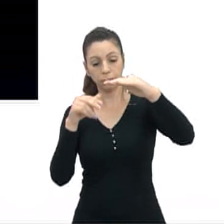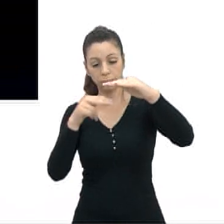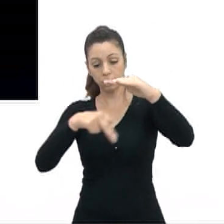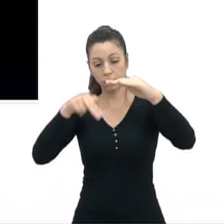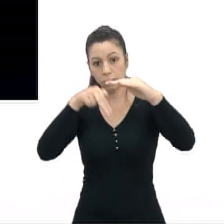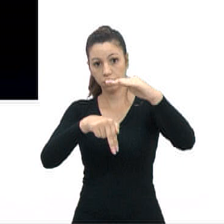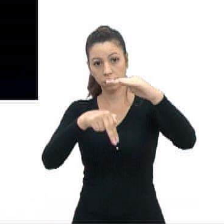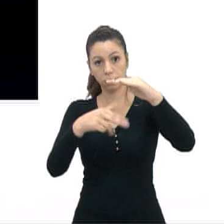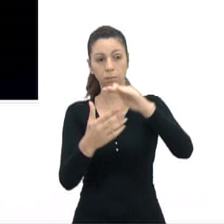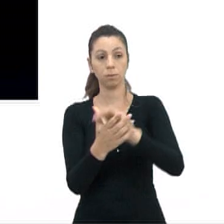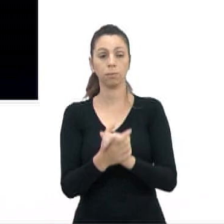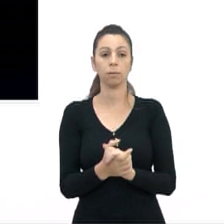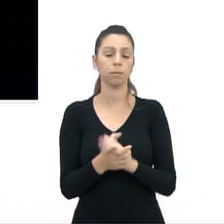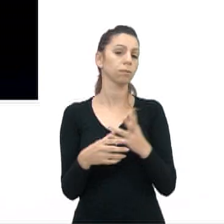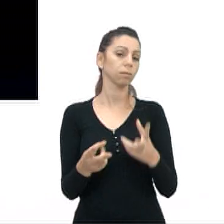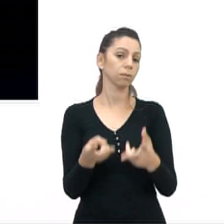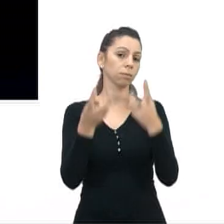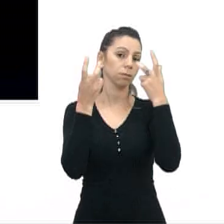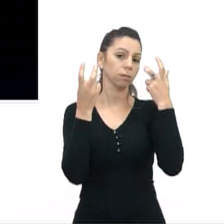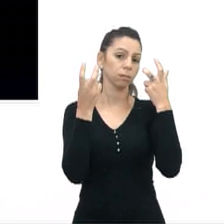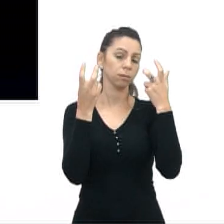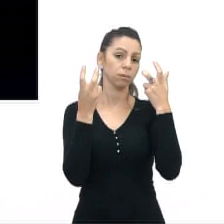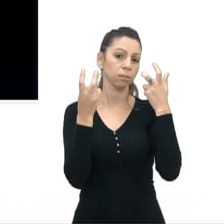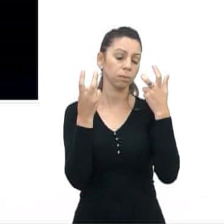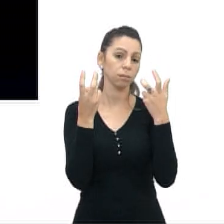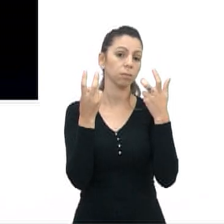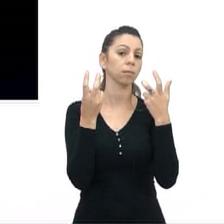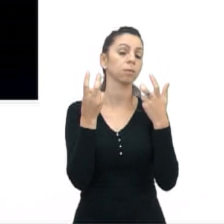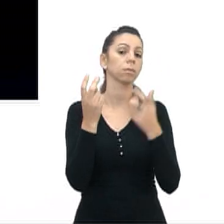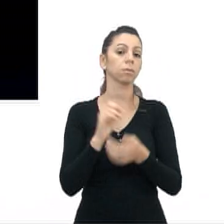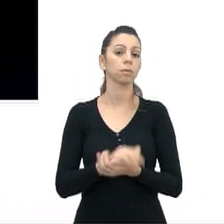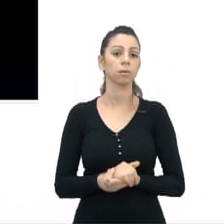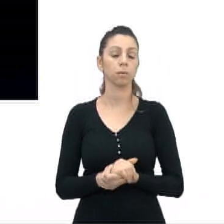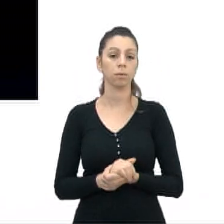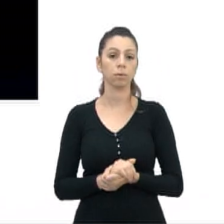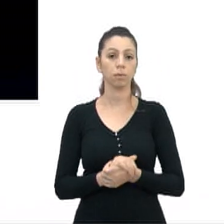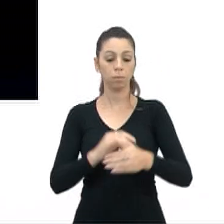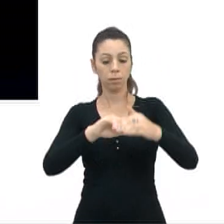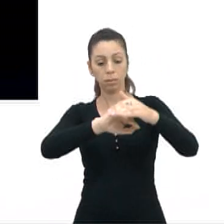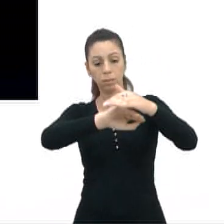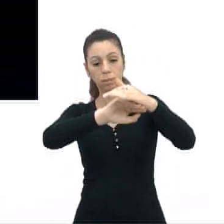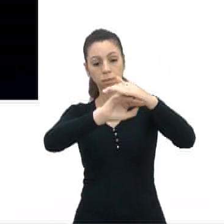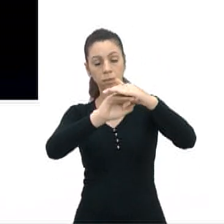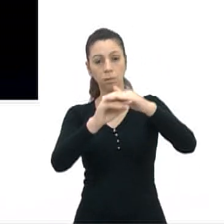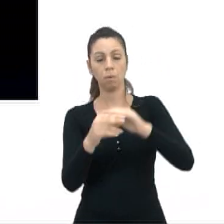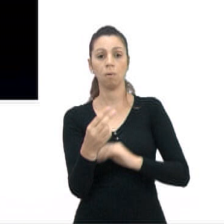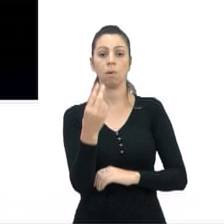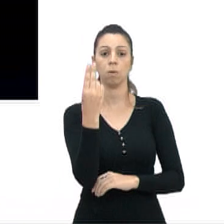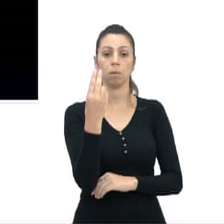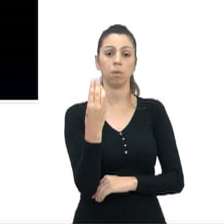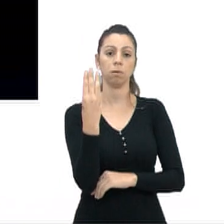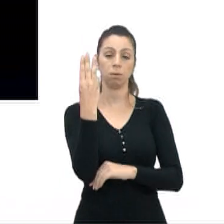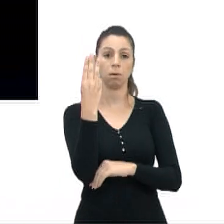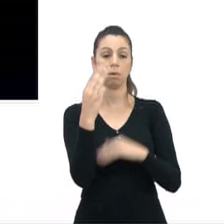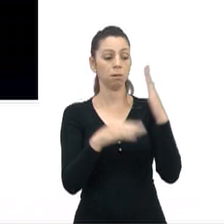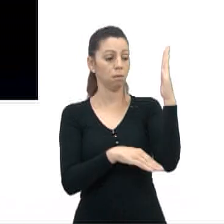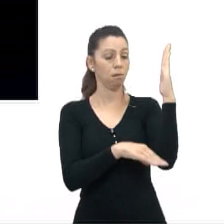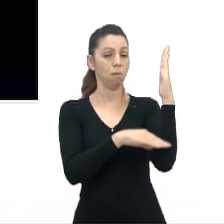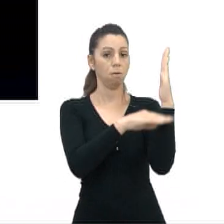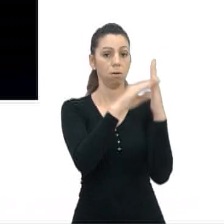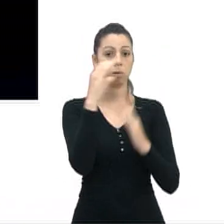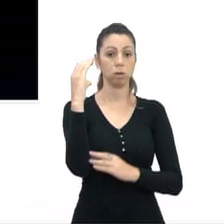núcleo. Reparem que o que faz ter esse calor de 2 a 3.000 graus Celsius no